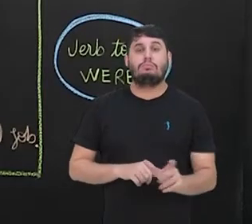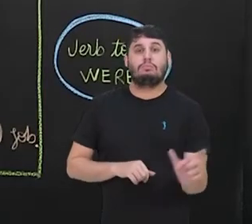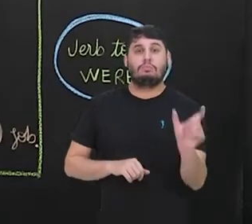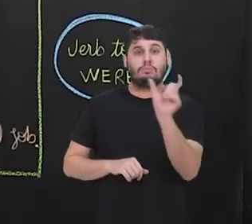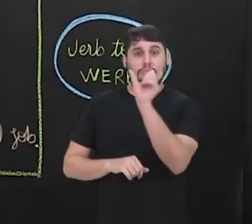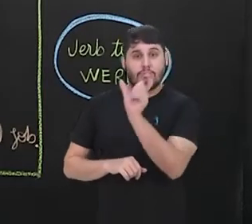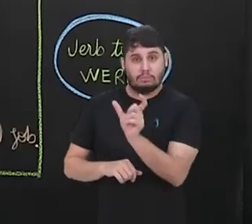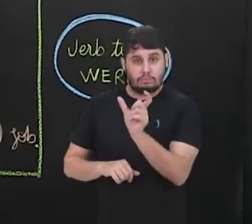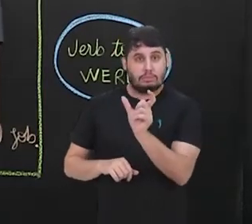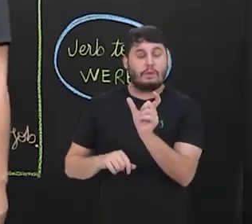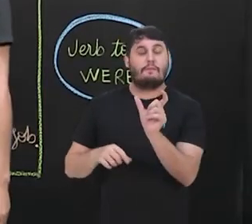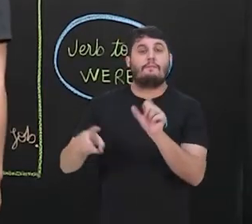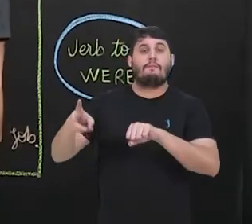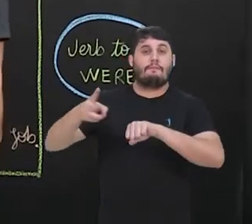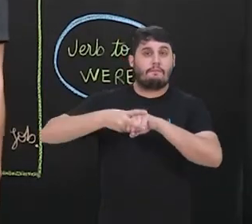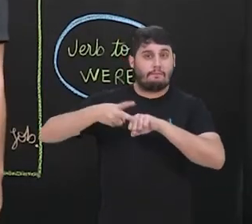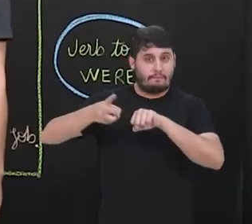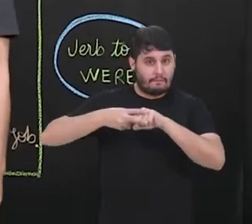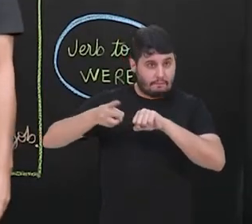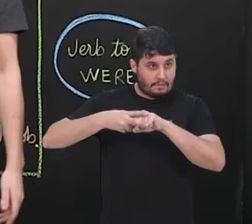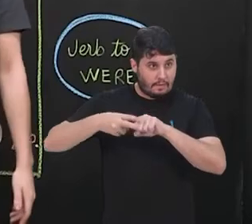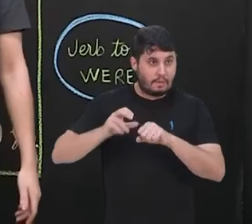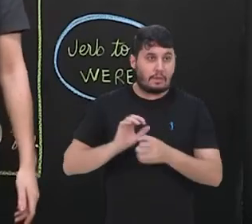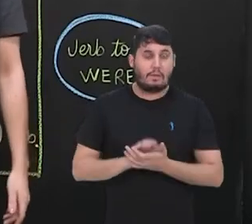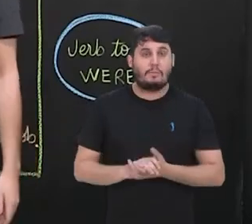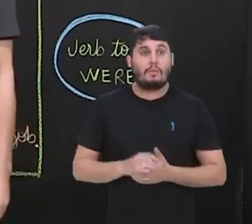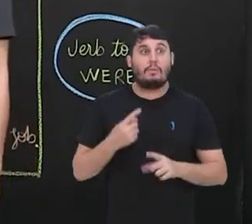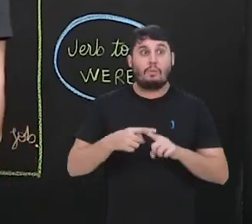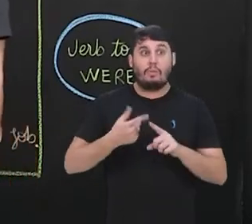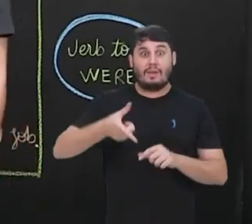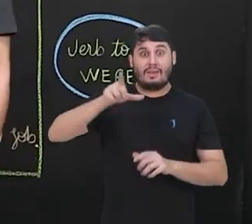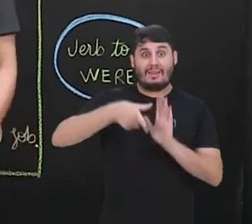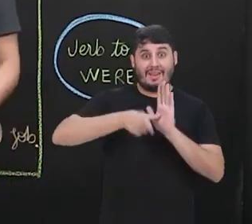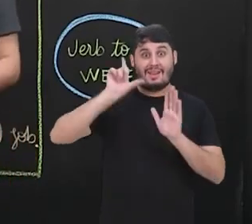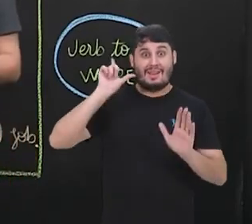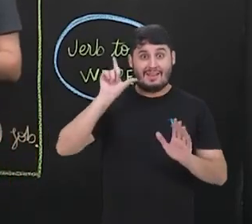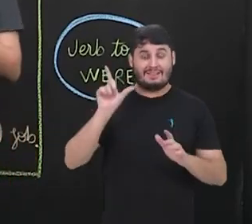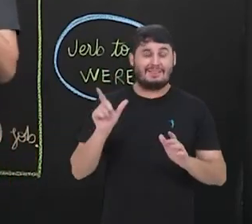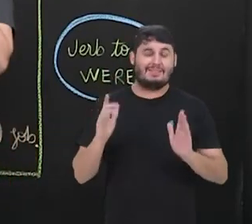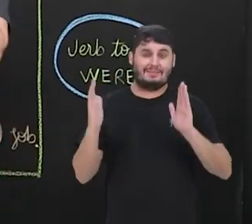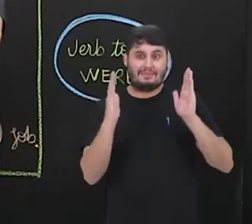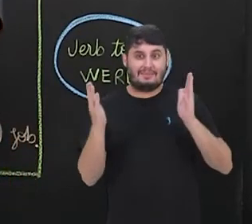O verbo que lá na possibilidade